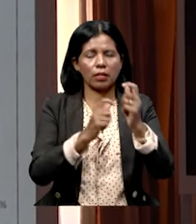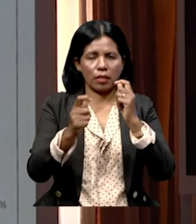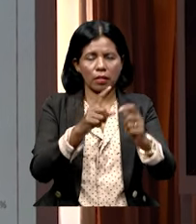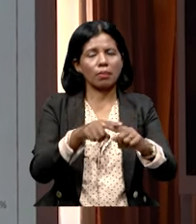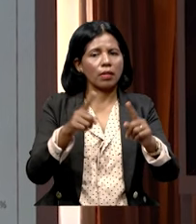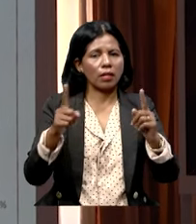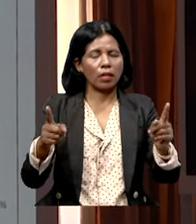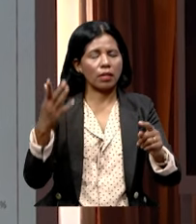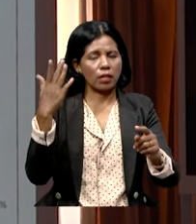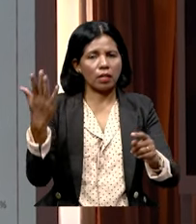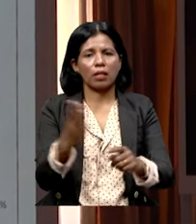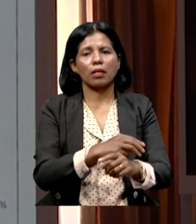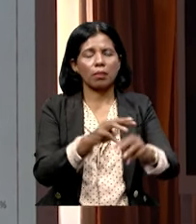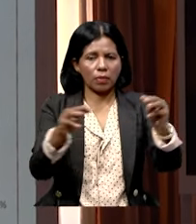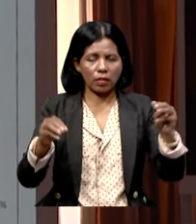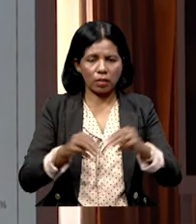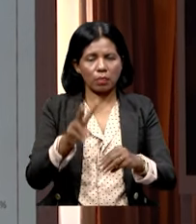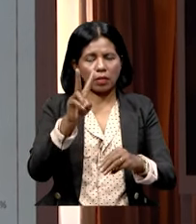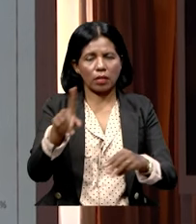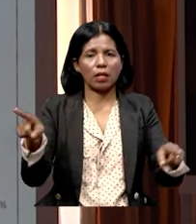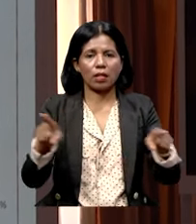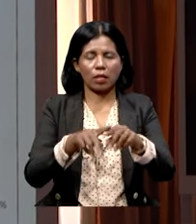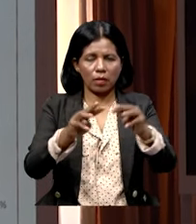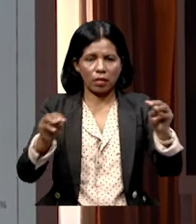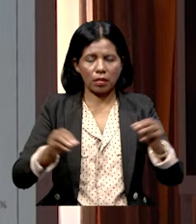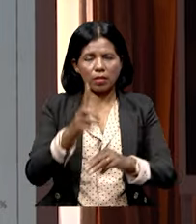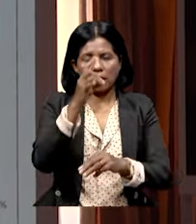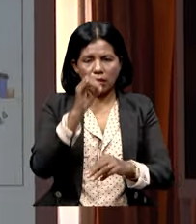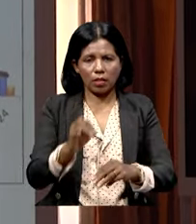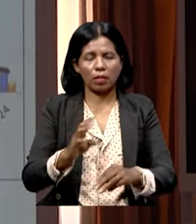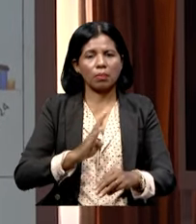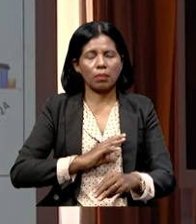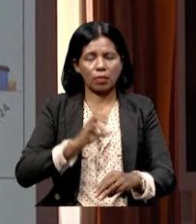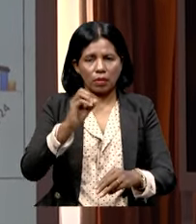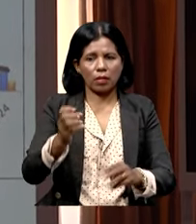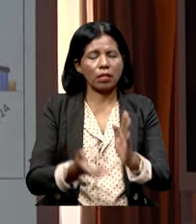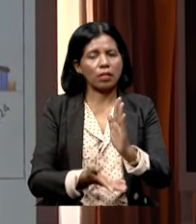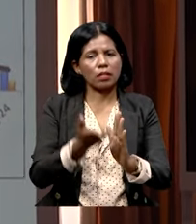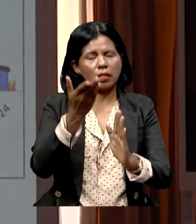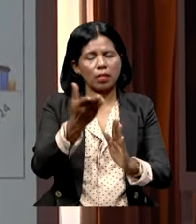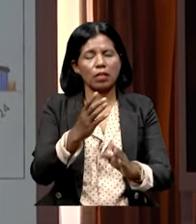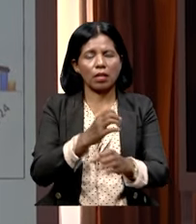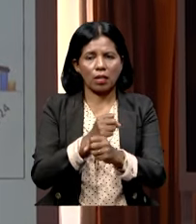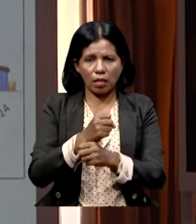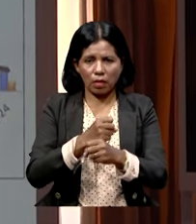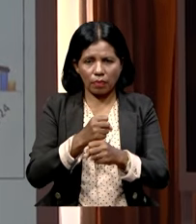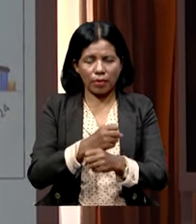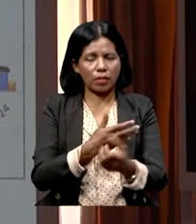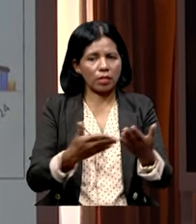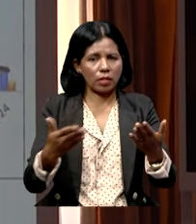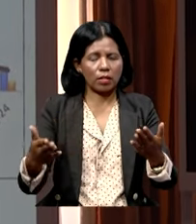bem ne acontece de e a município rua, a nesta município dili no babonaro, inflação e a café no mos e